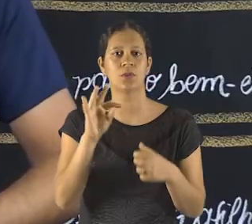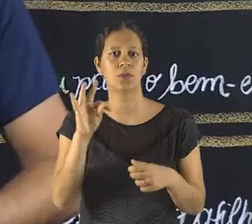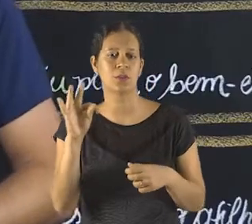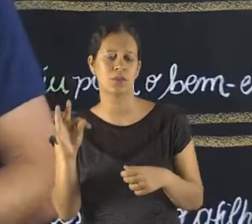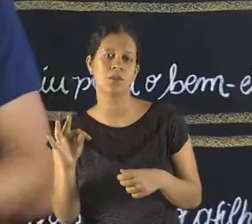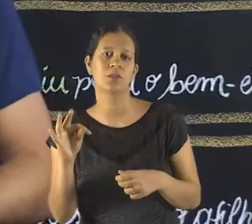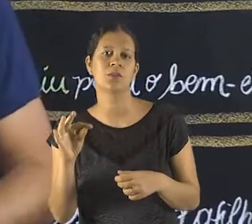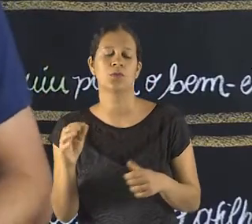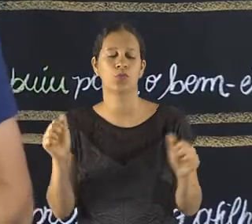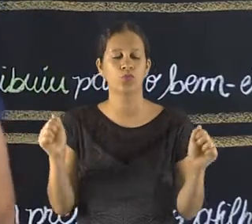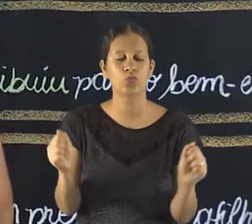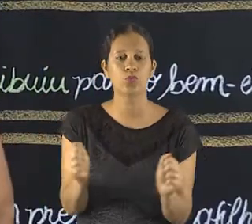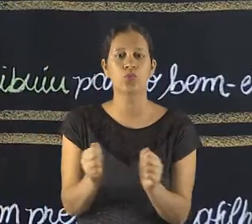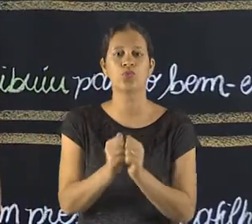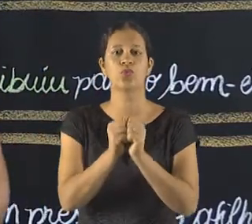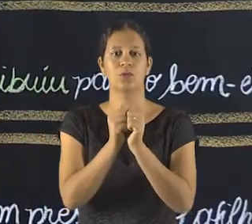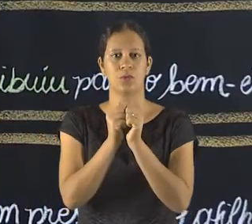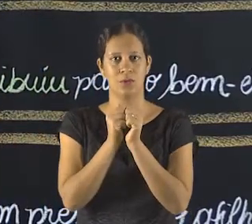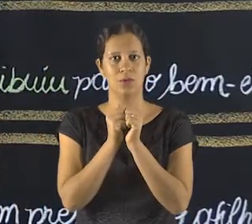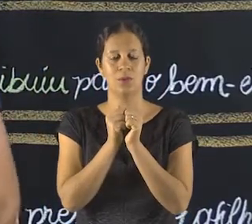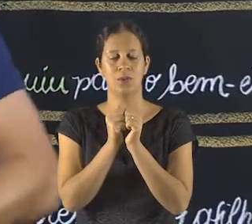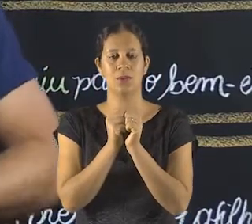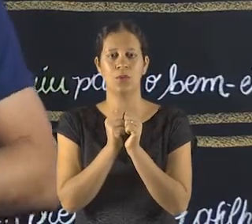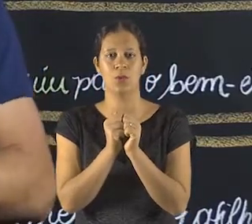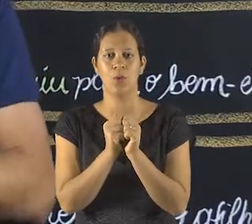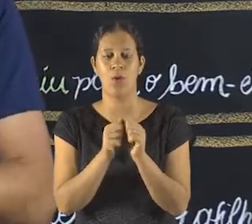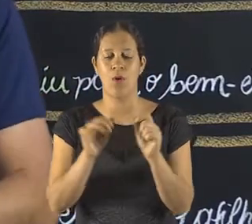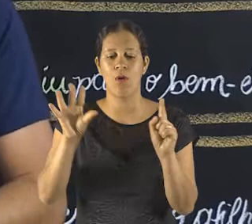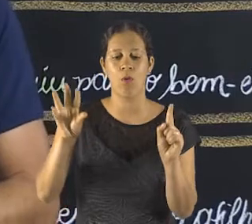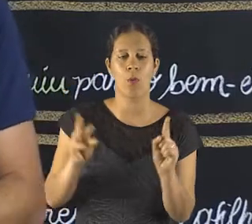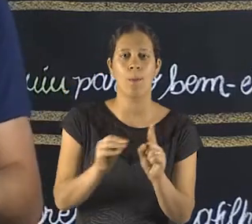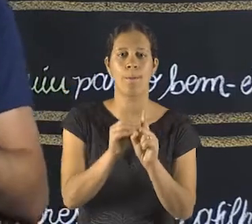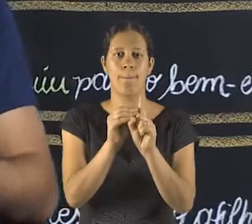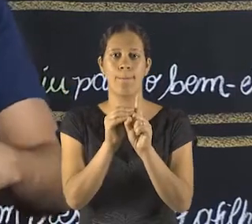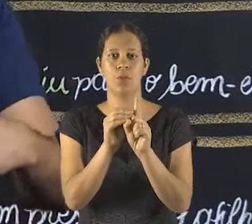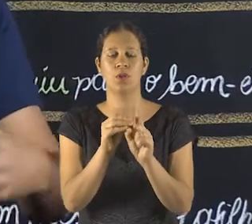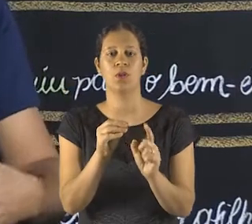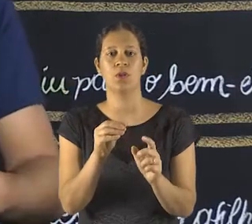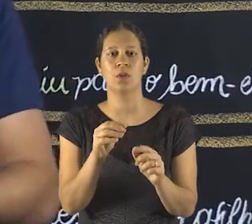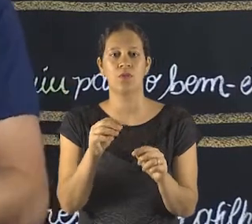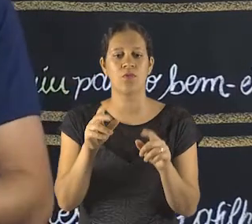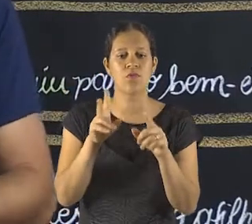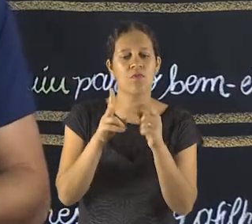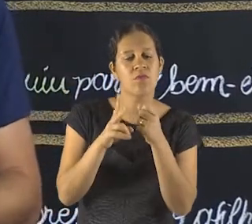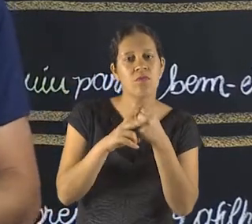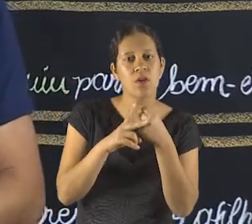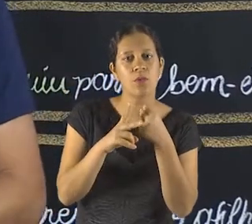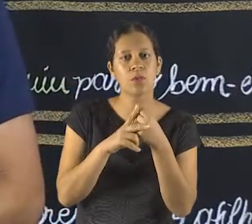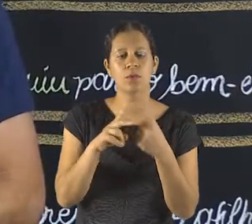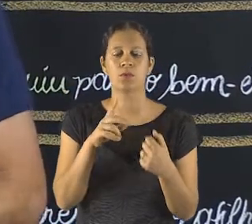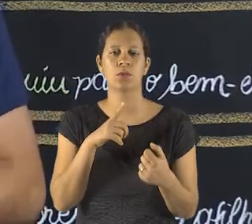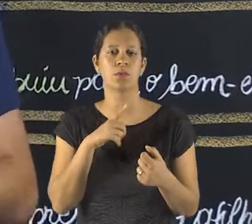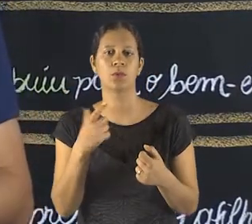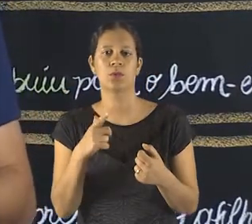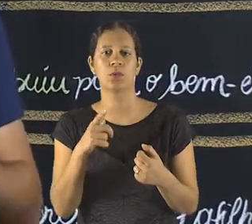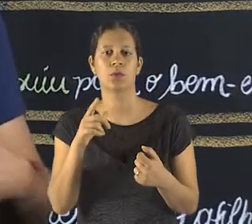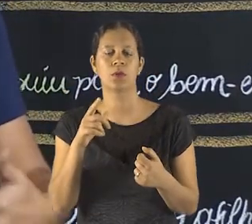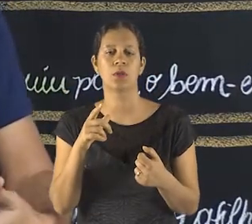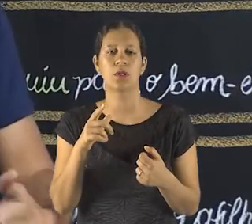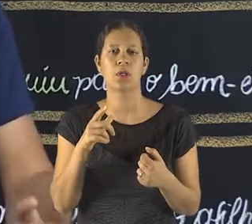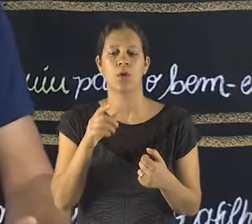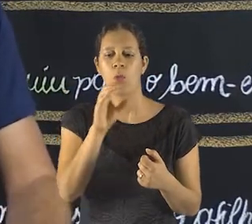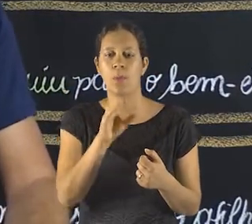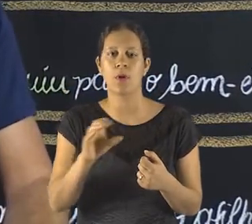verbos transitam, caminham em direção aos complementos. Nem todo verbo tem significado completo sem